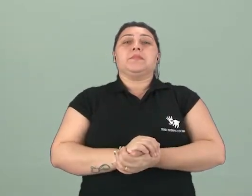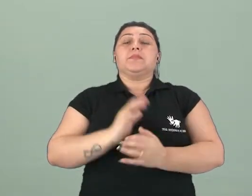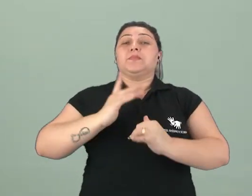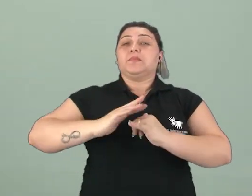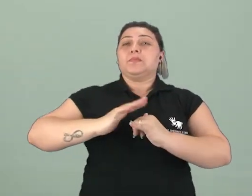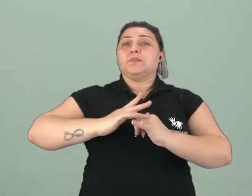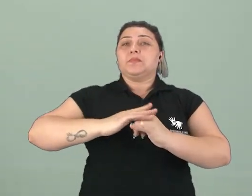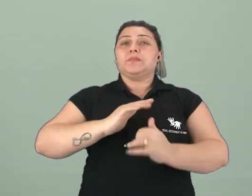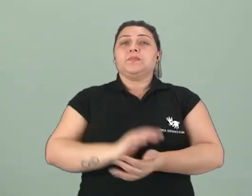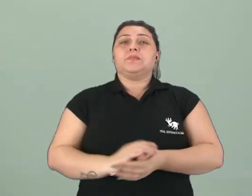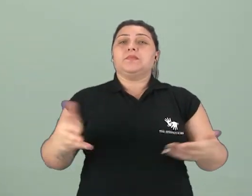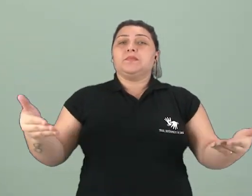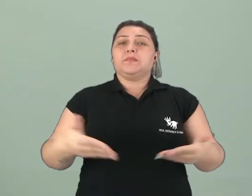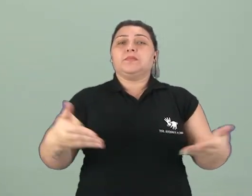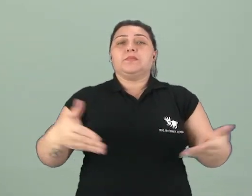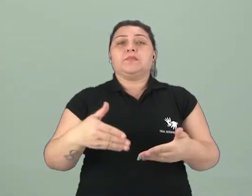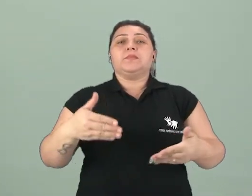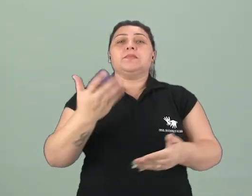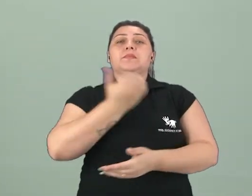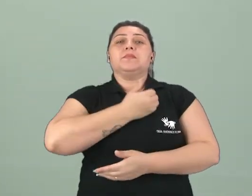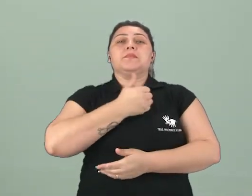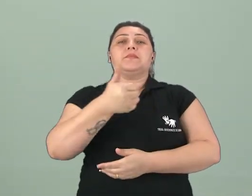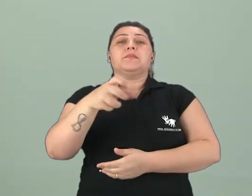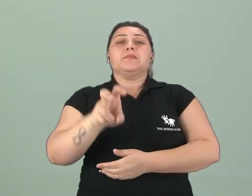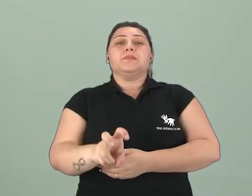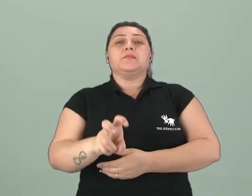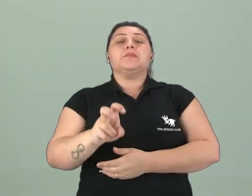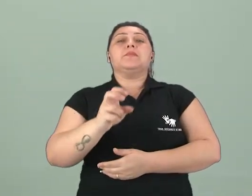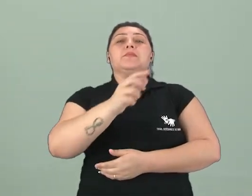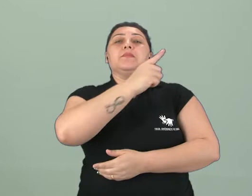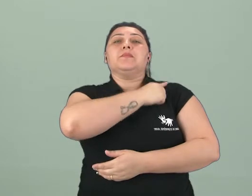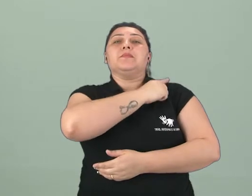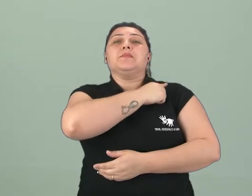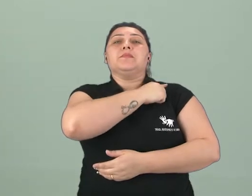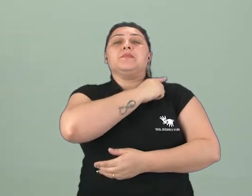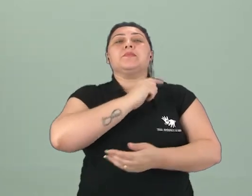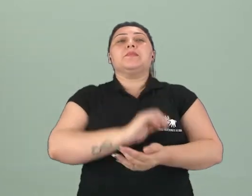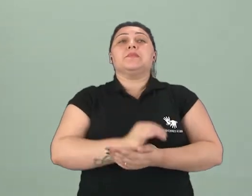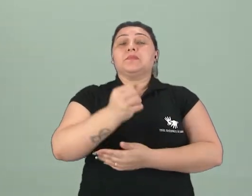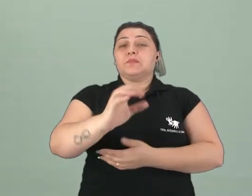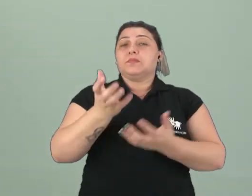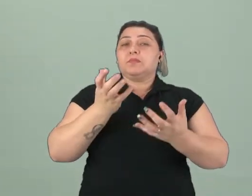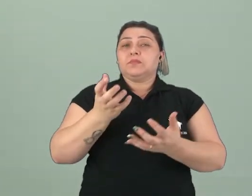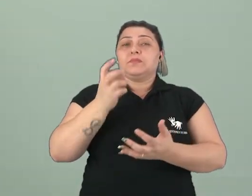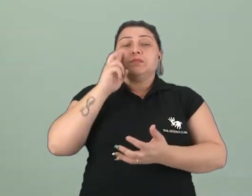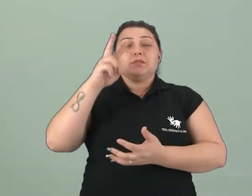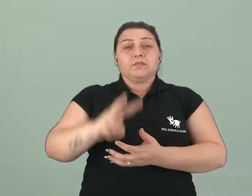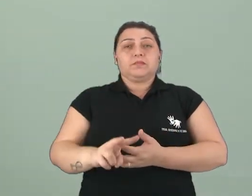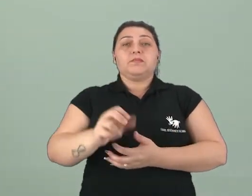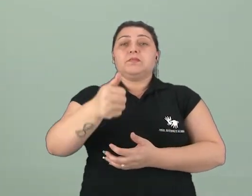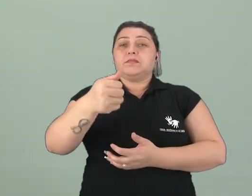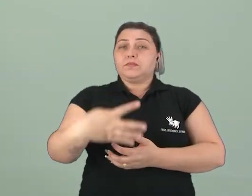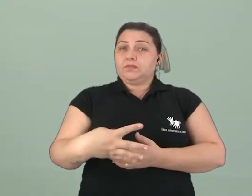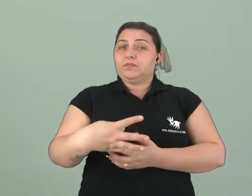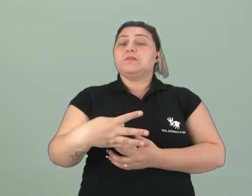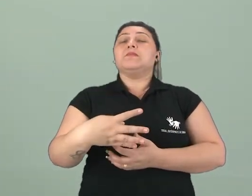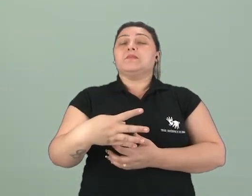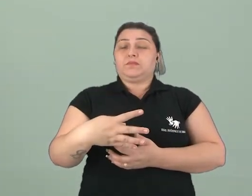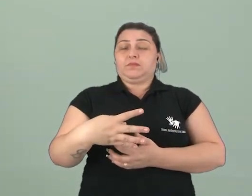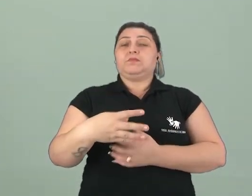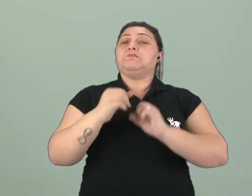tá? Então, hoje nós estamos na aula de número 15 do primeiro ano, né? Então, se você quiser assistir as outras 14 aí, esse é o